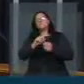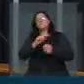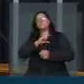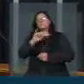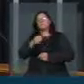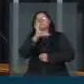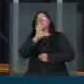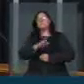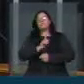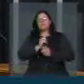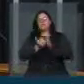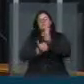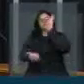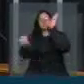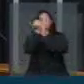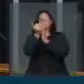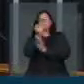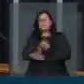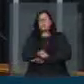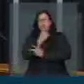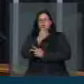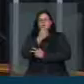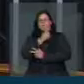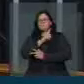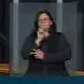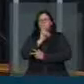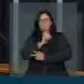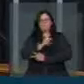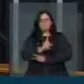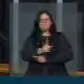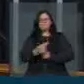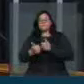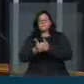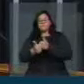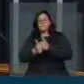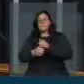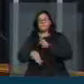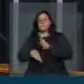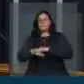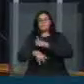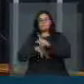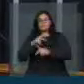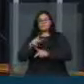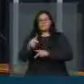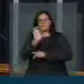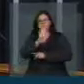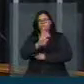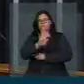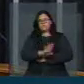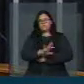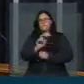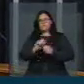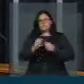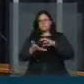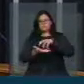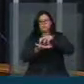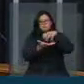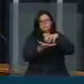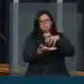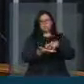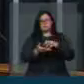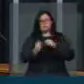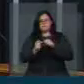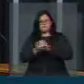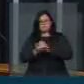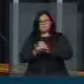oportunidade de avançar, de aproximar o parlamento do povo brasileiro, de fazer partidos programáticos,